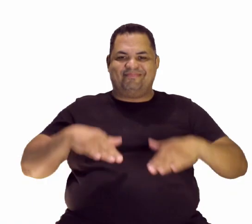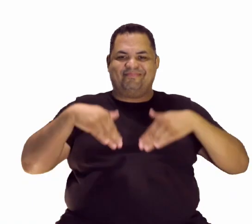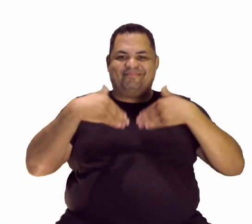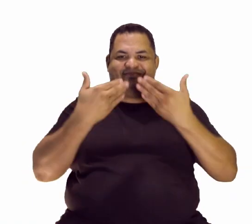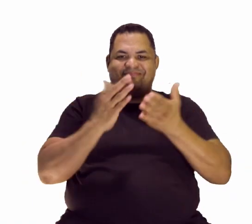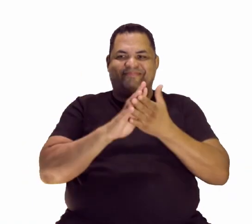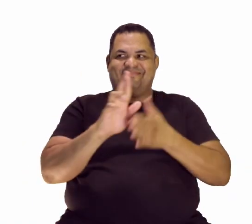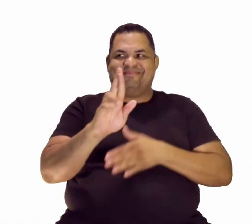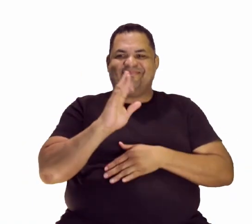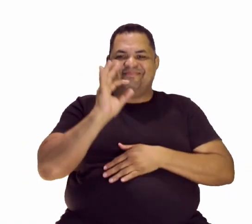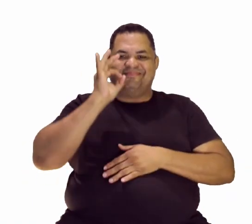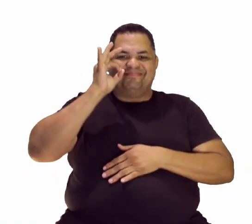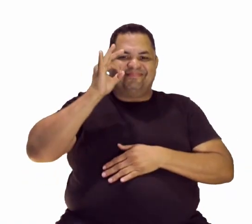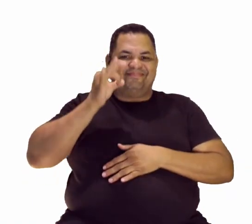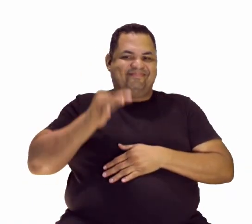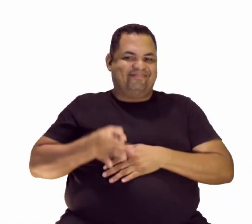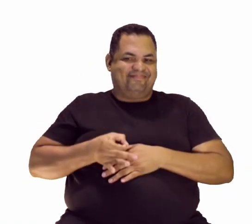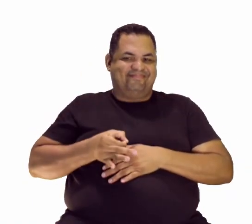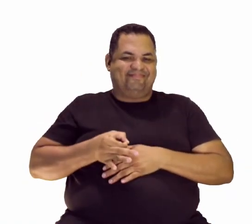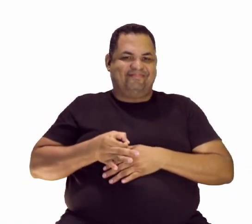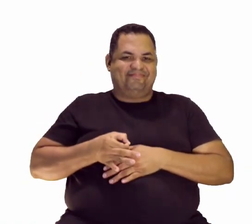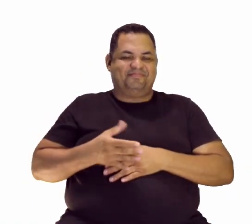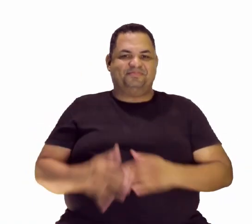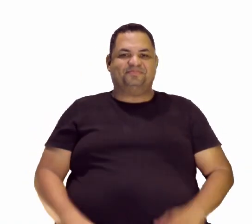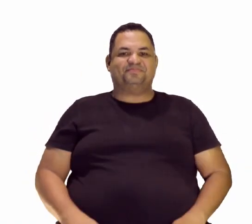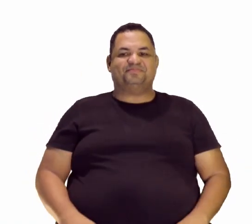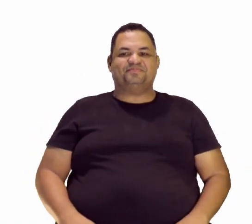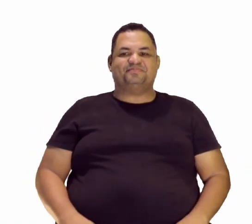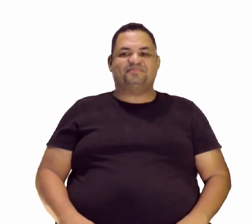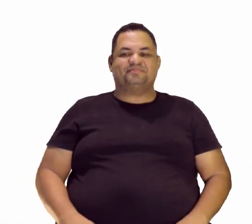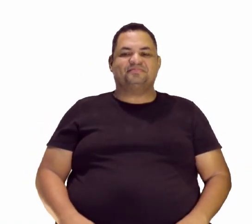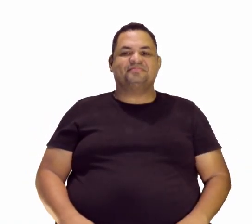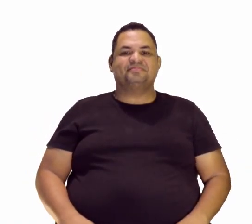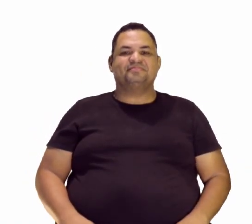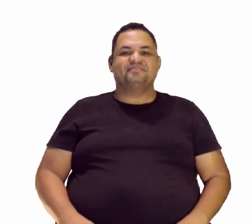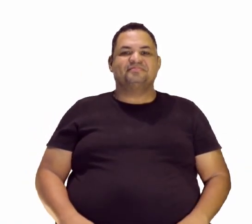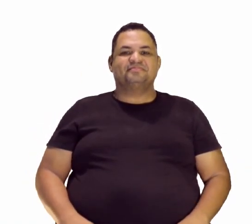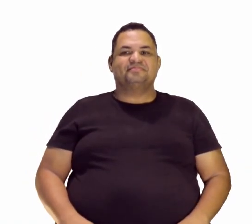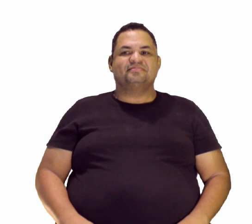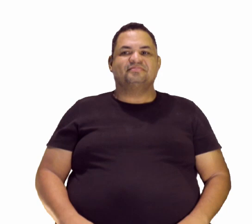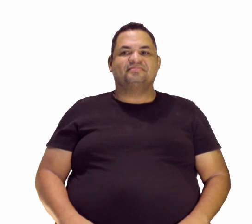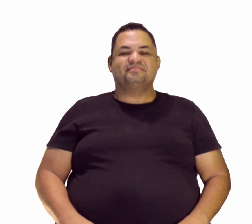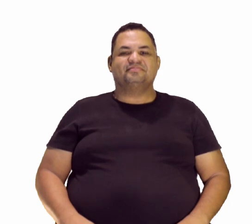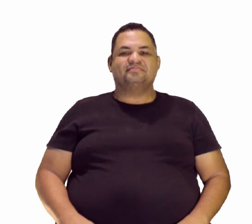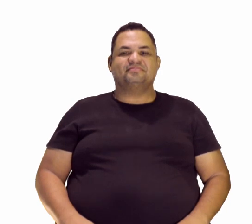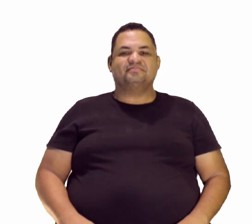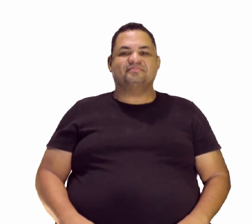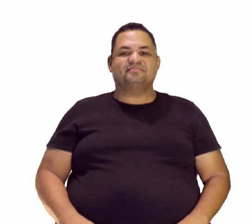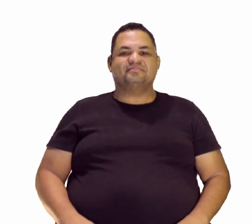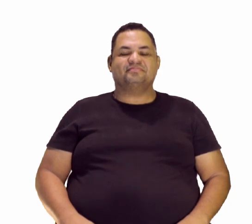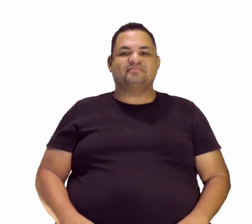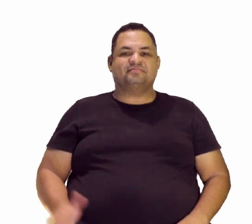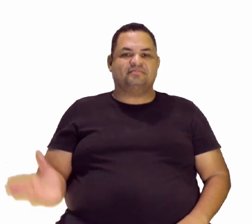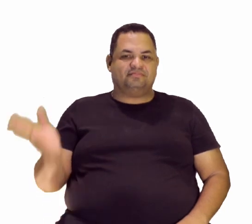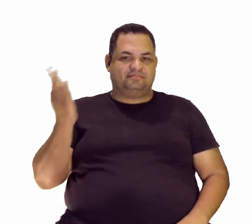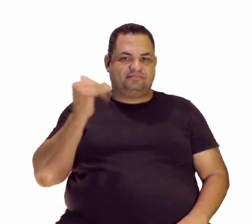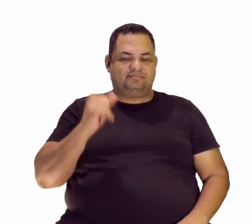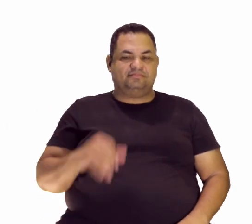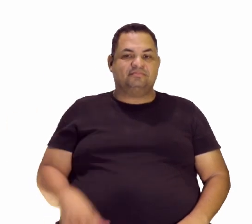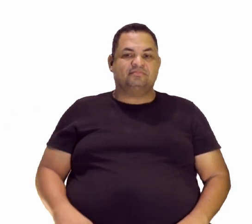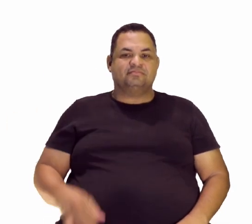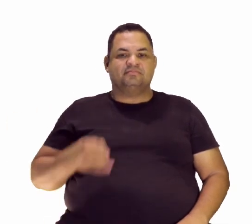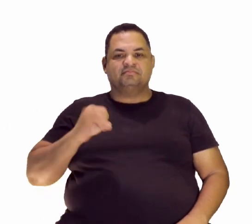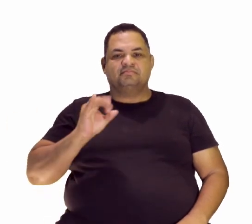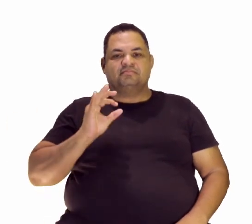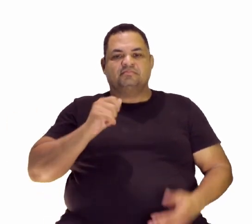a resposta exatamente correta, meu caro aluno? Olha aí. Então vamos para ela. Se